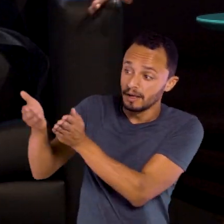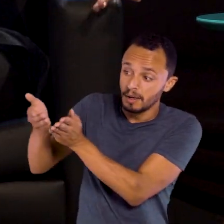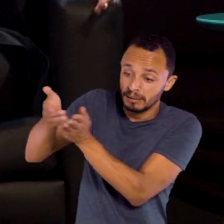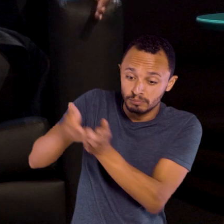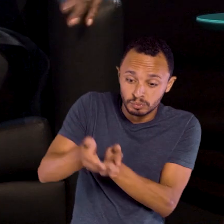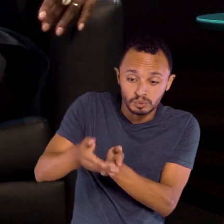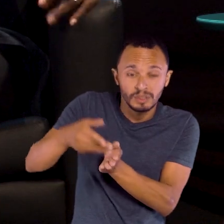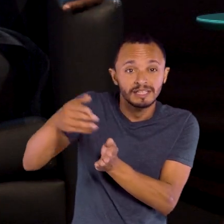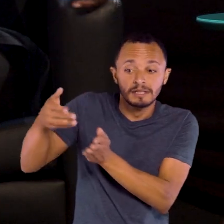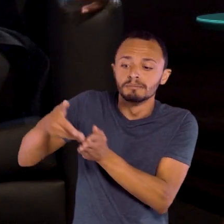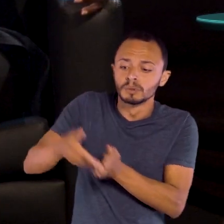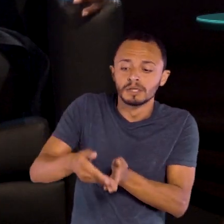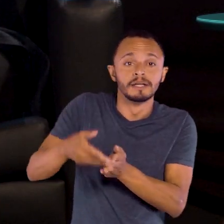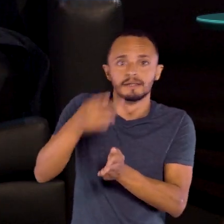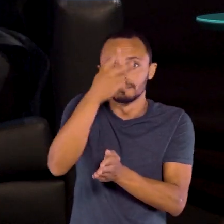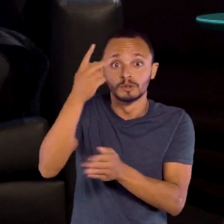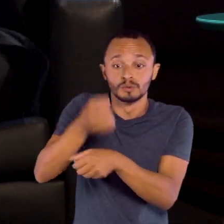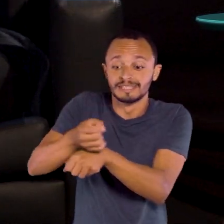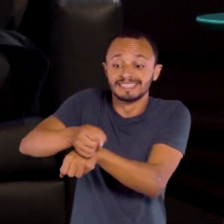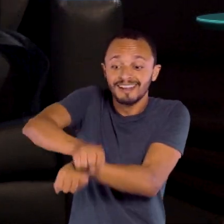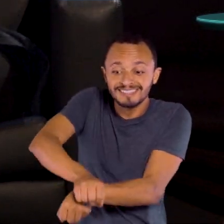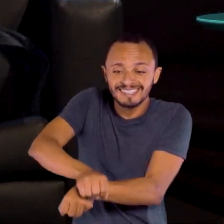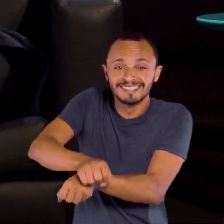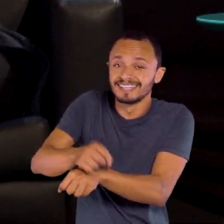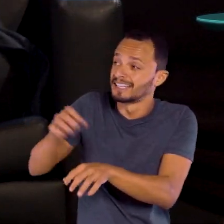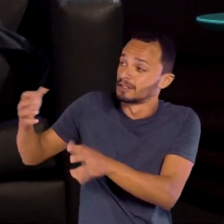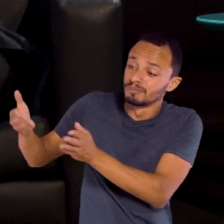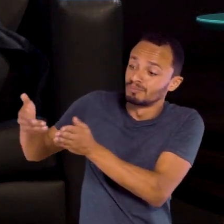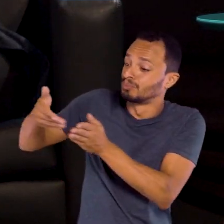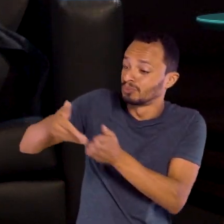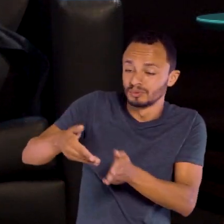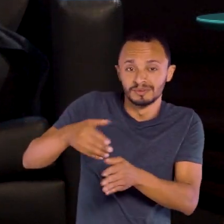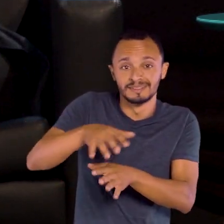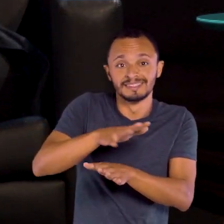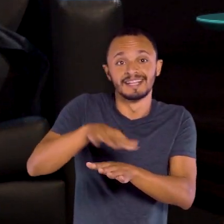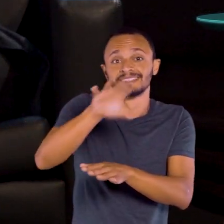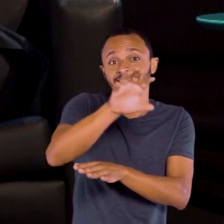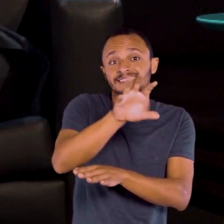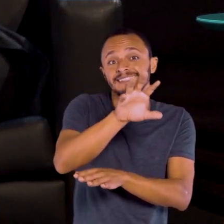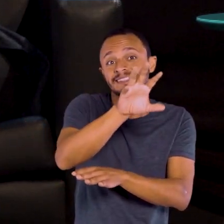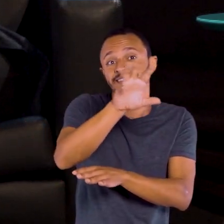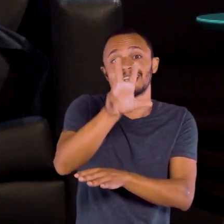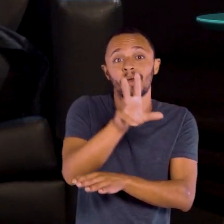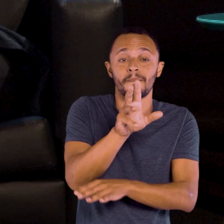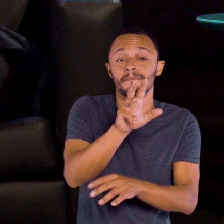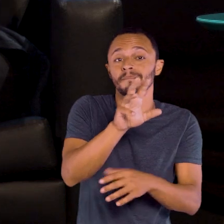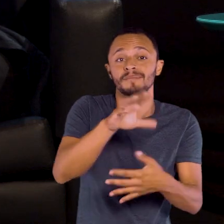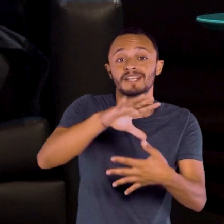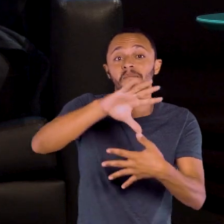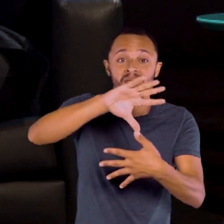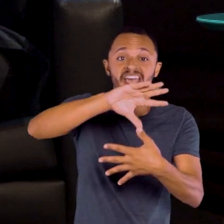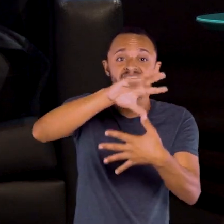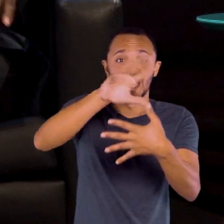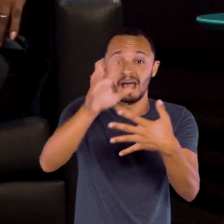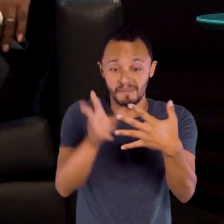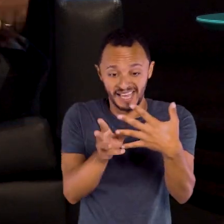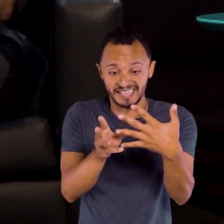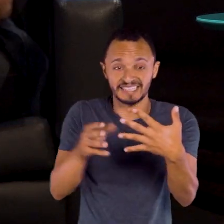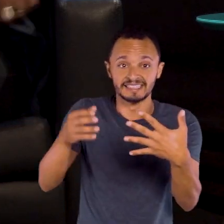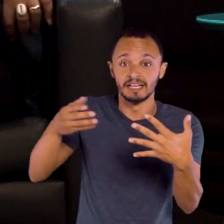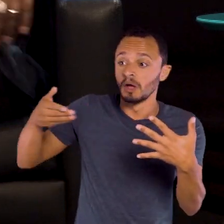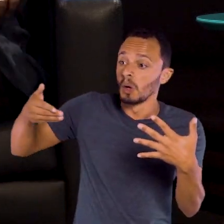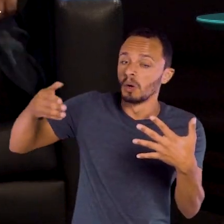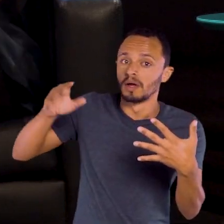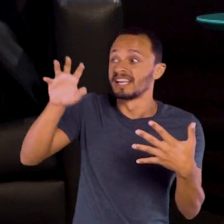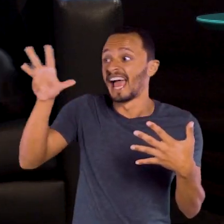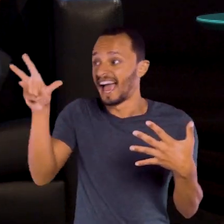chegadas das Américas, né, de pessoas escravizadas. Se não me engano, acho que foi o Lima Barreto que dizia, né, que